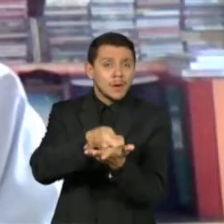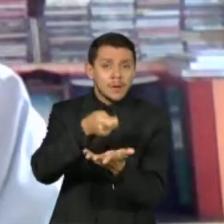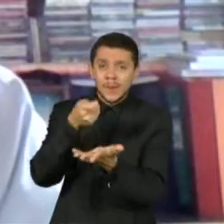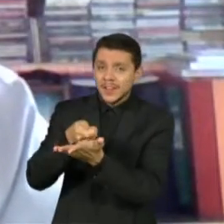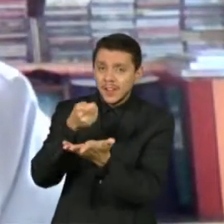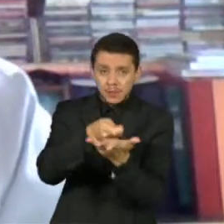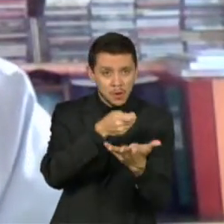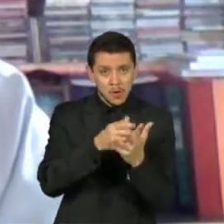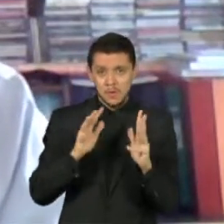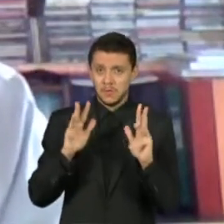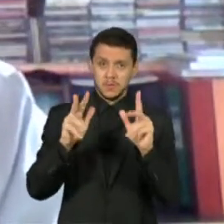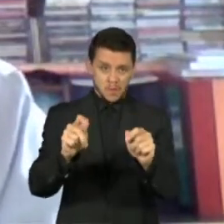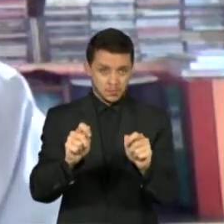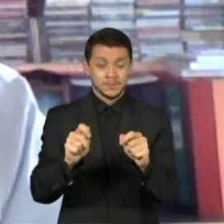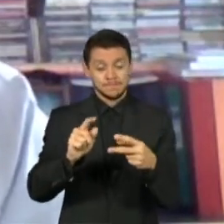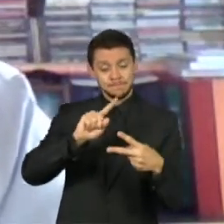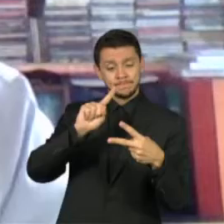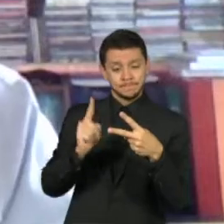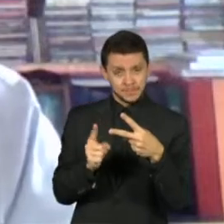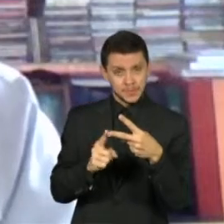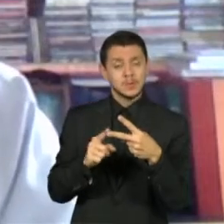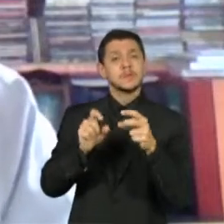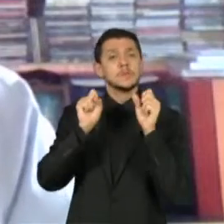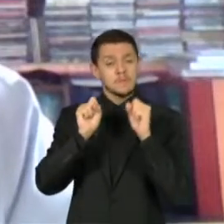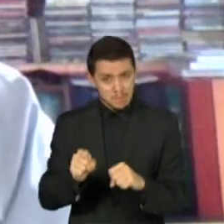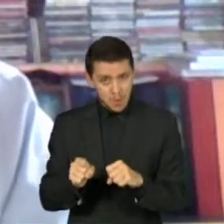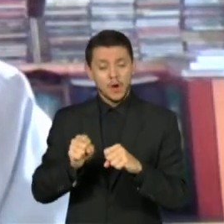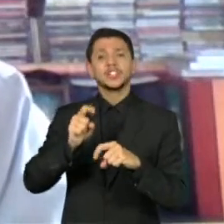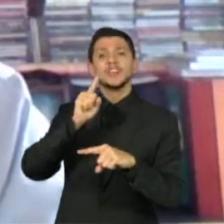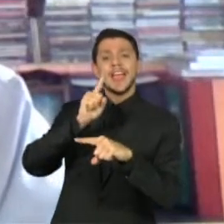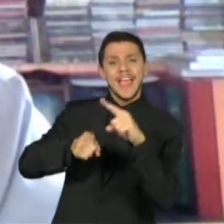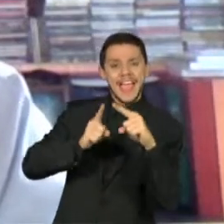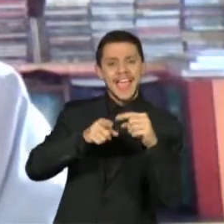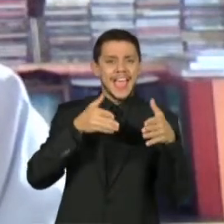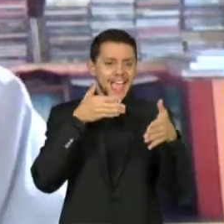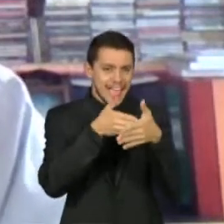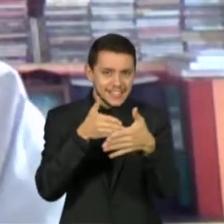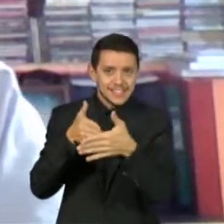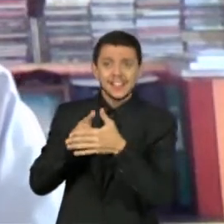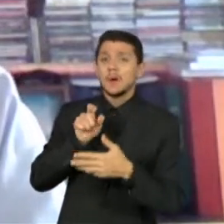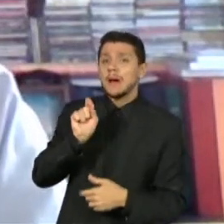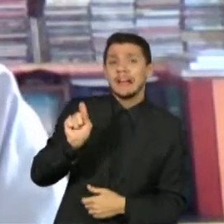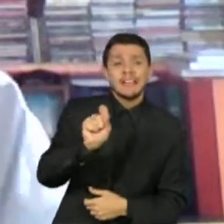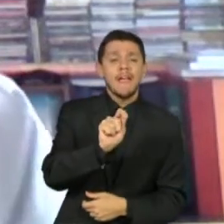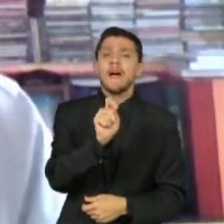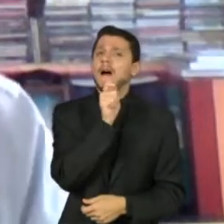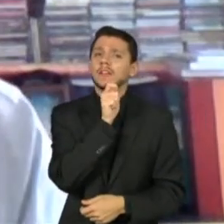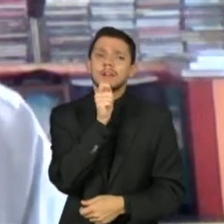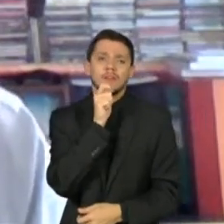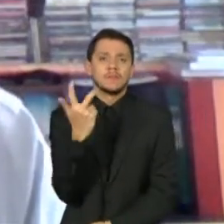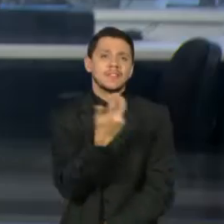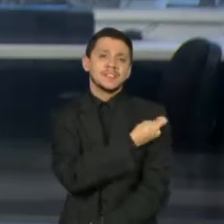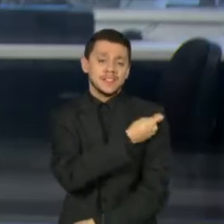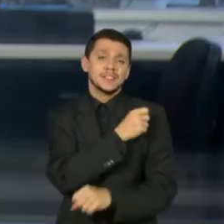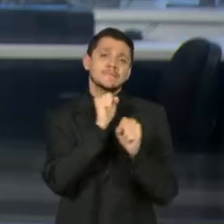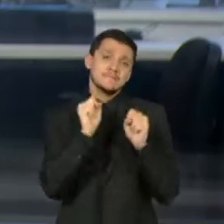segundo lugar, pode haver restrições em relação àqueles que não tomaram as